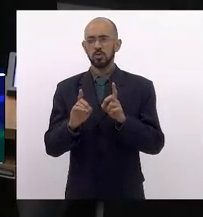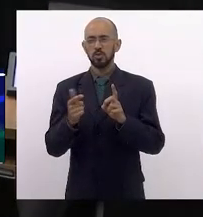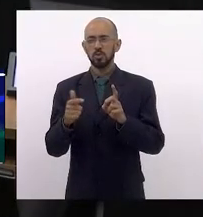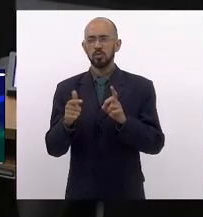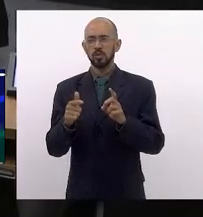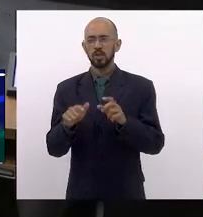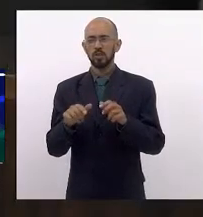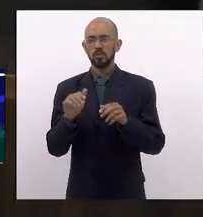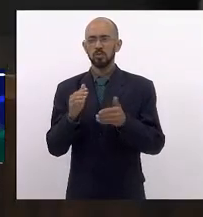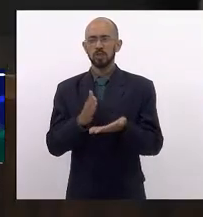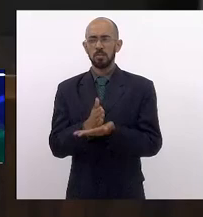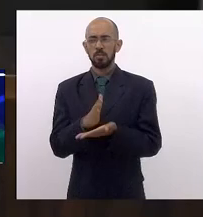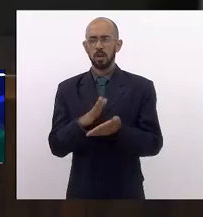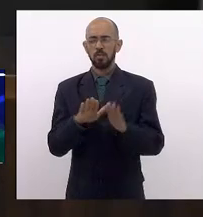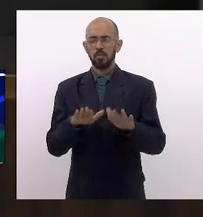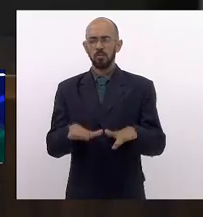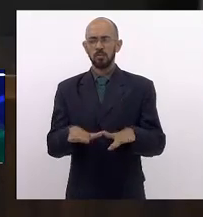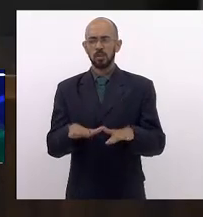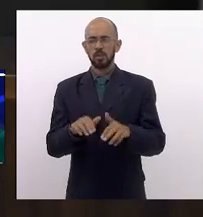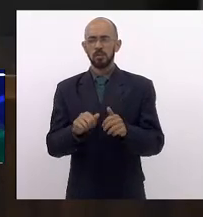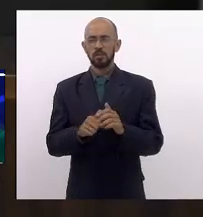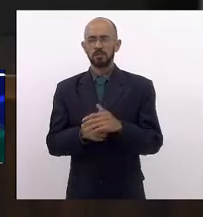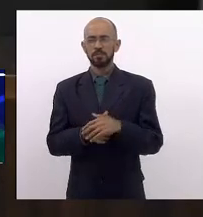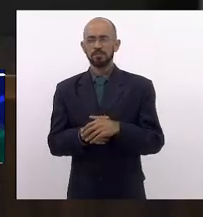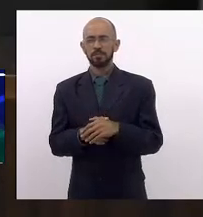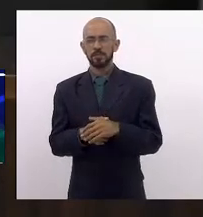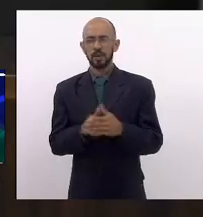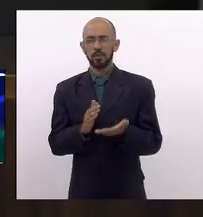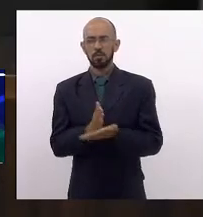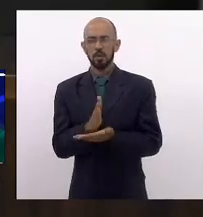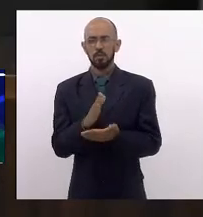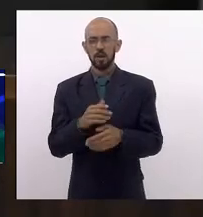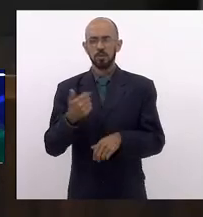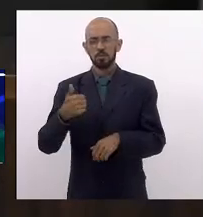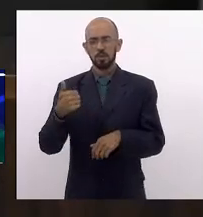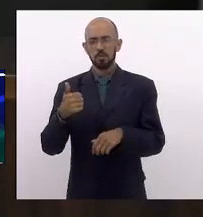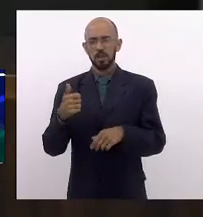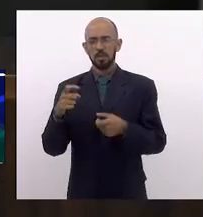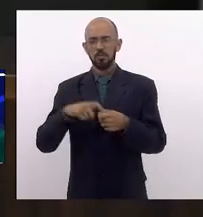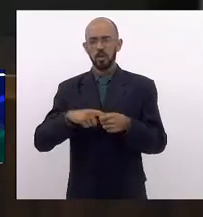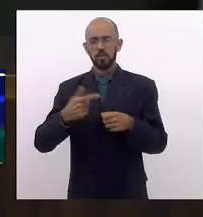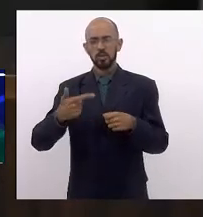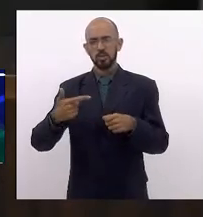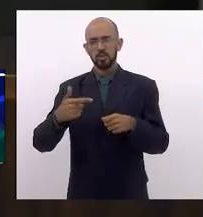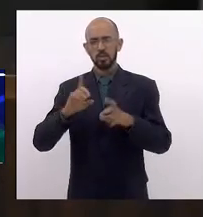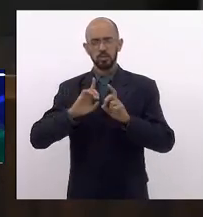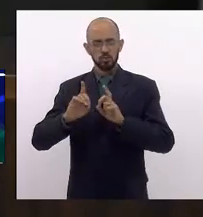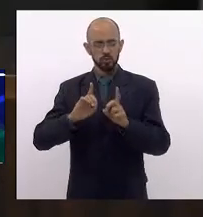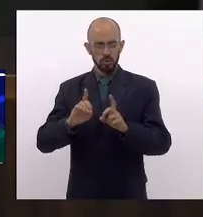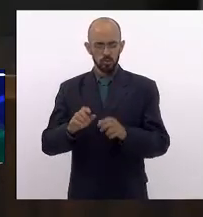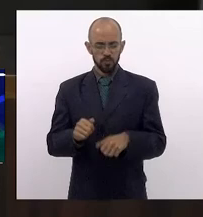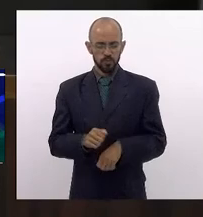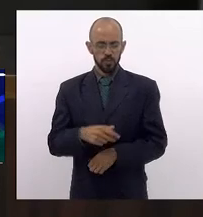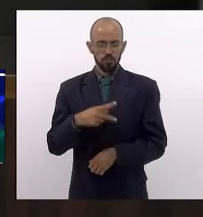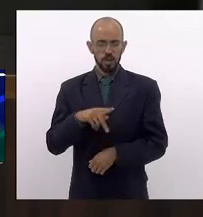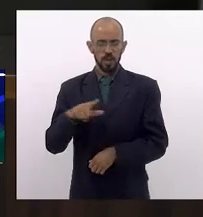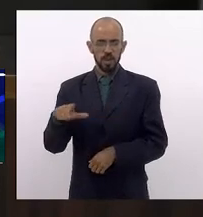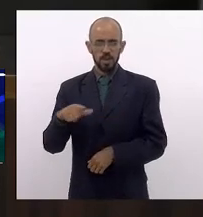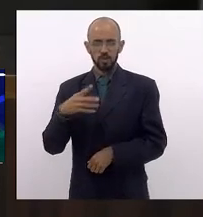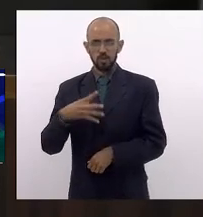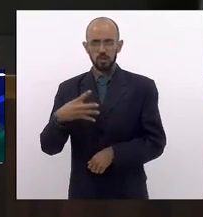discussão e votação se os que aprovam pena nós temos né segundo estão aprovada em 1º turno segundo projeto de lei